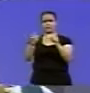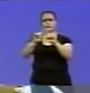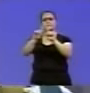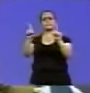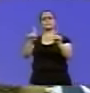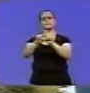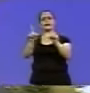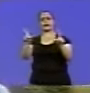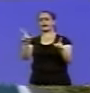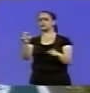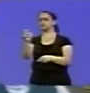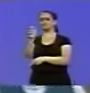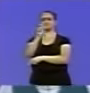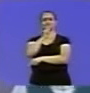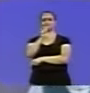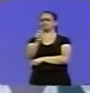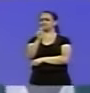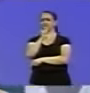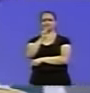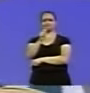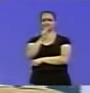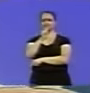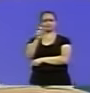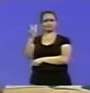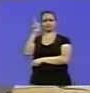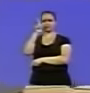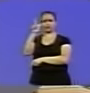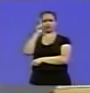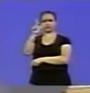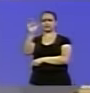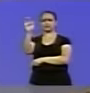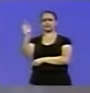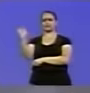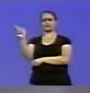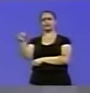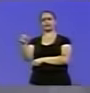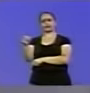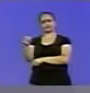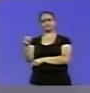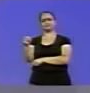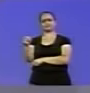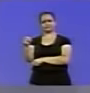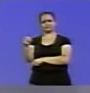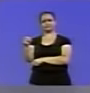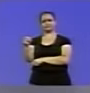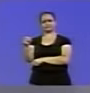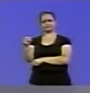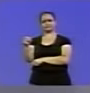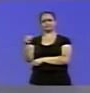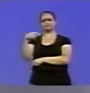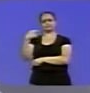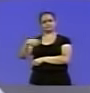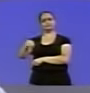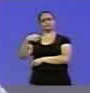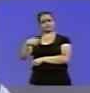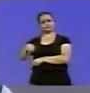Mas ainda não tinham conseguido ter a fé que deveriam ter.